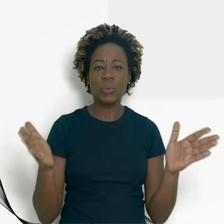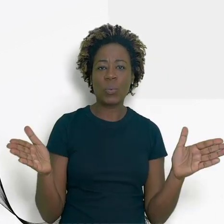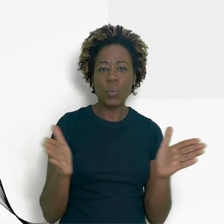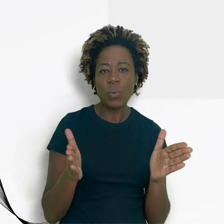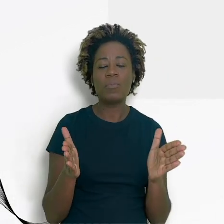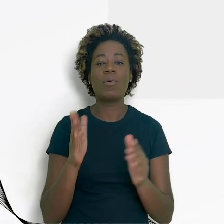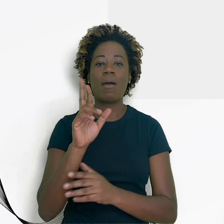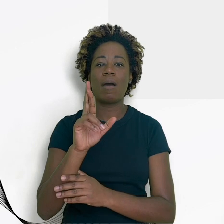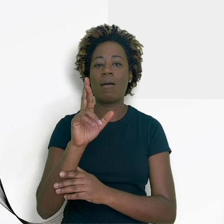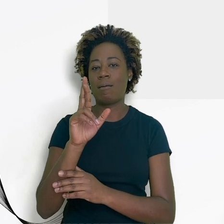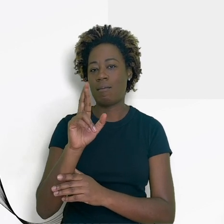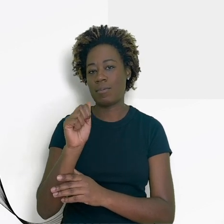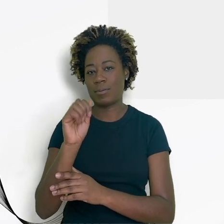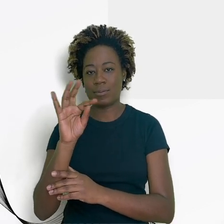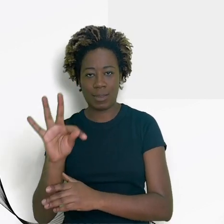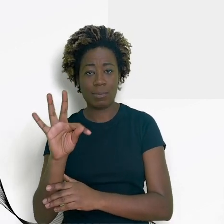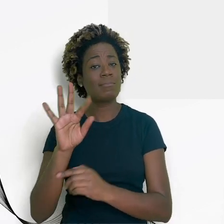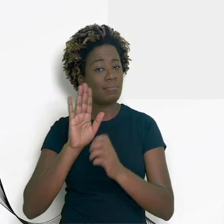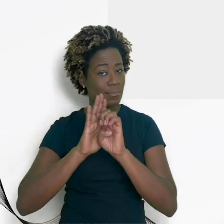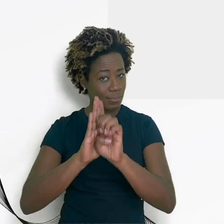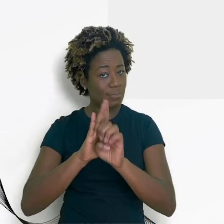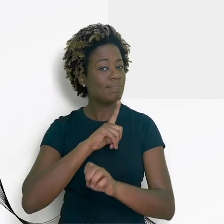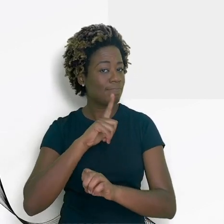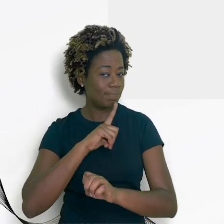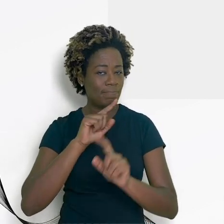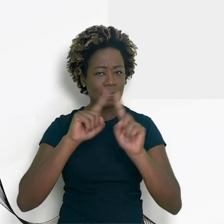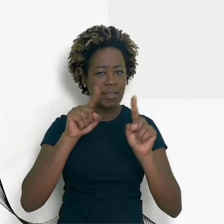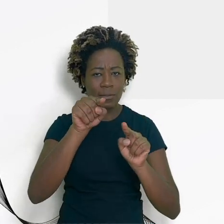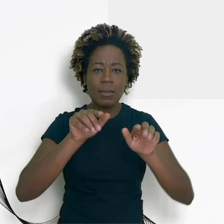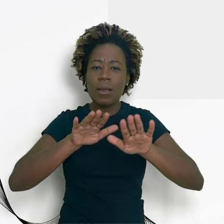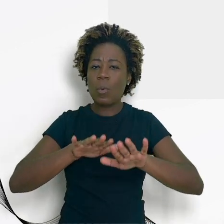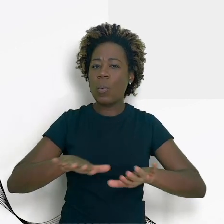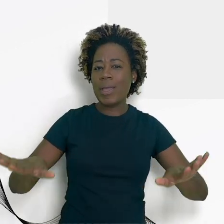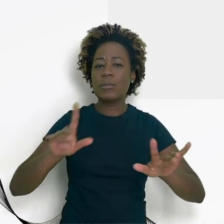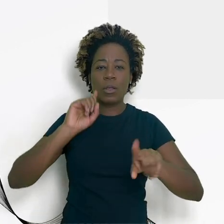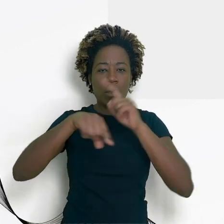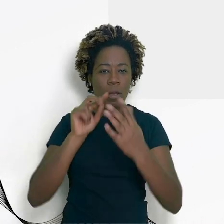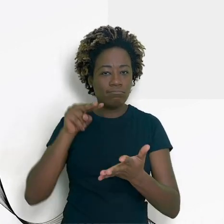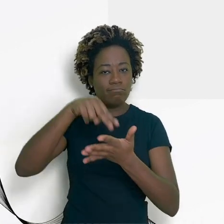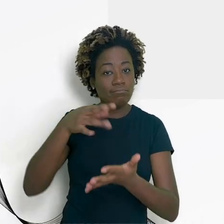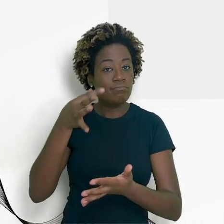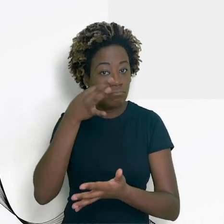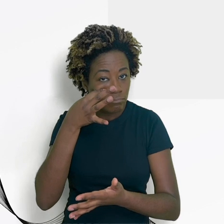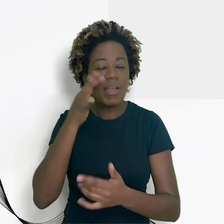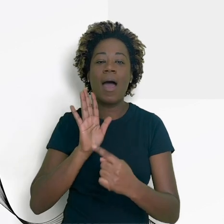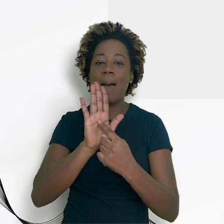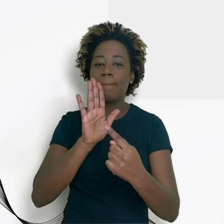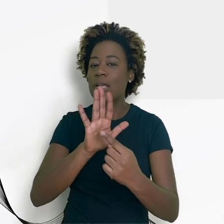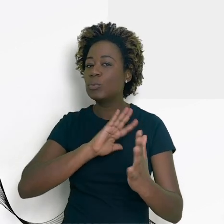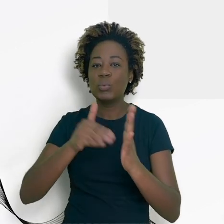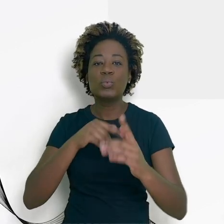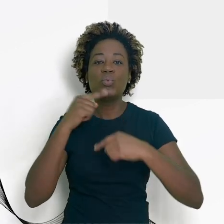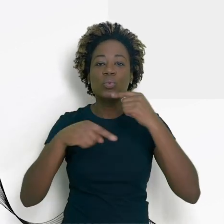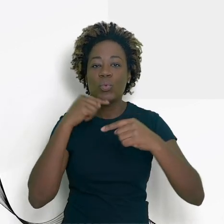cubado, ART. Tudo isso você encontra exemplos lá no Drive. Mas fica tranquilo, no nosso encontro presencial eu apresento novamente e